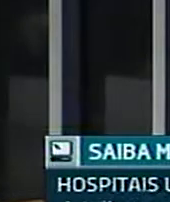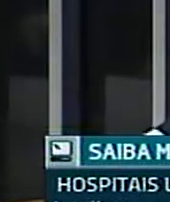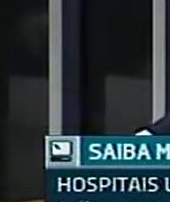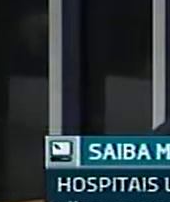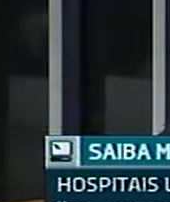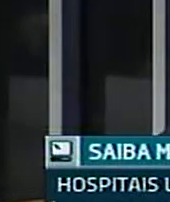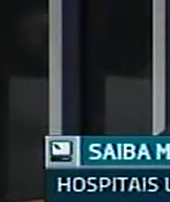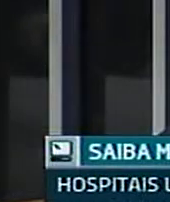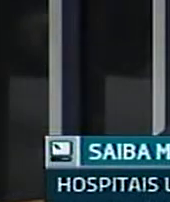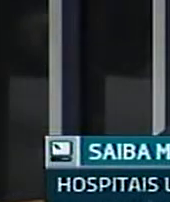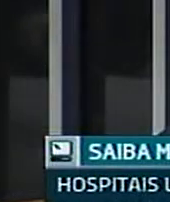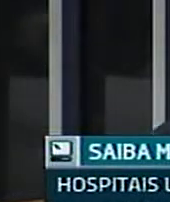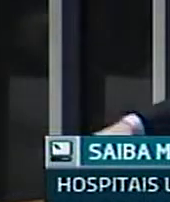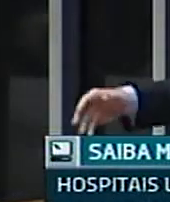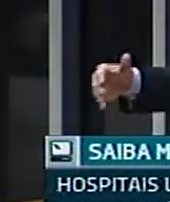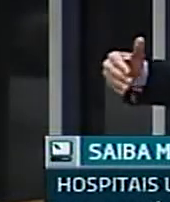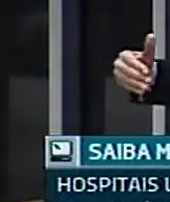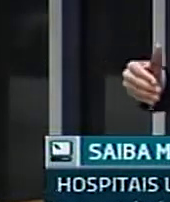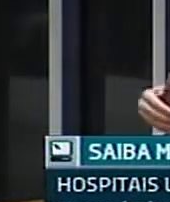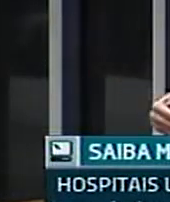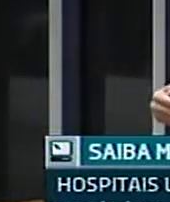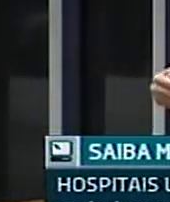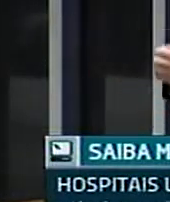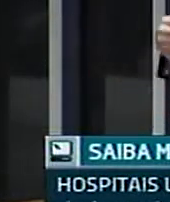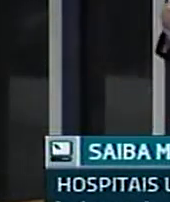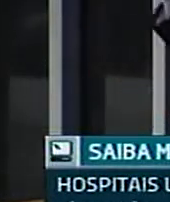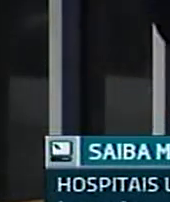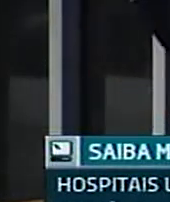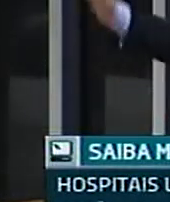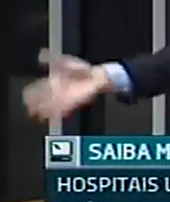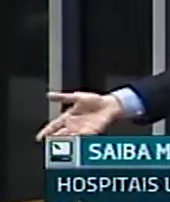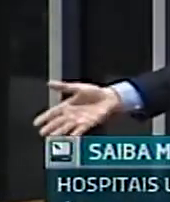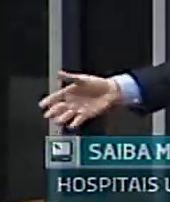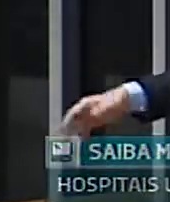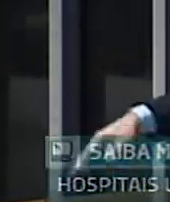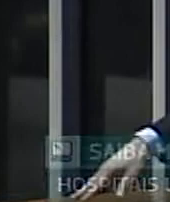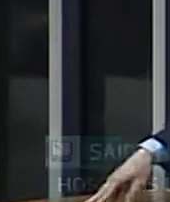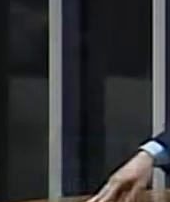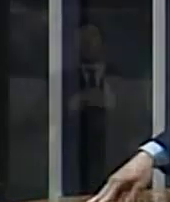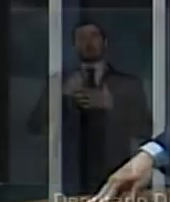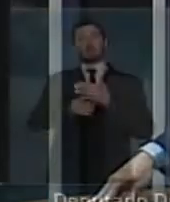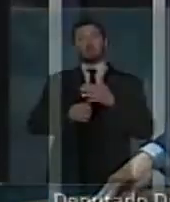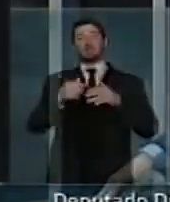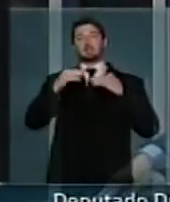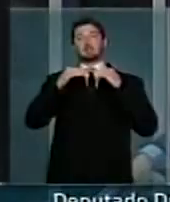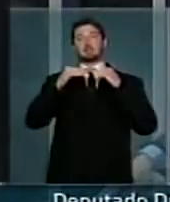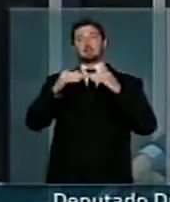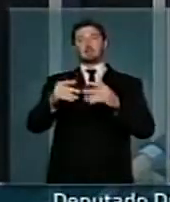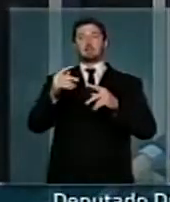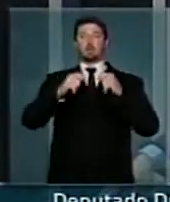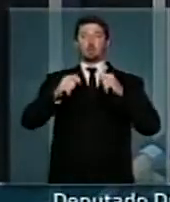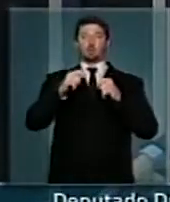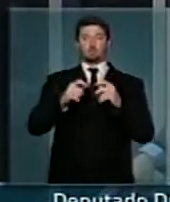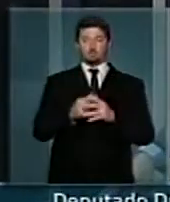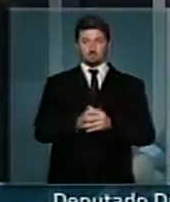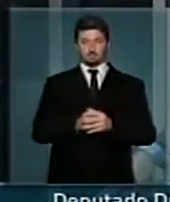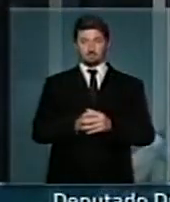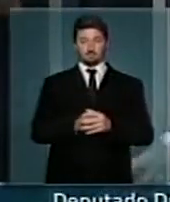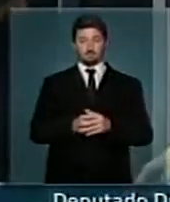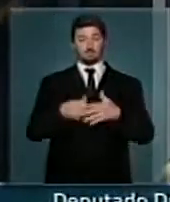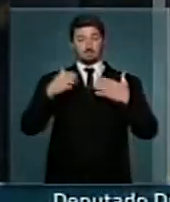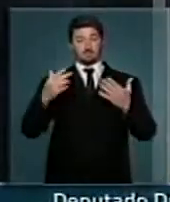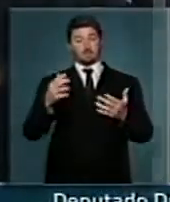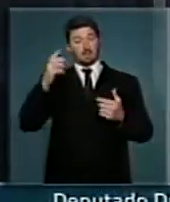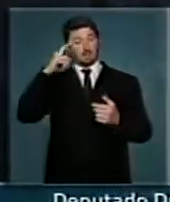10, 12 anos atrás, aonde o Brasil ainda estava por conquistar a sua estabilidade econômica. E a